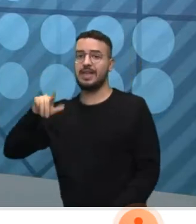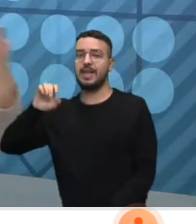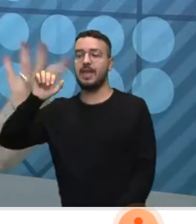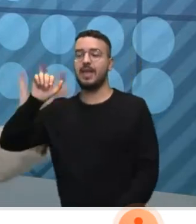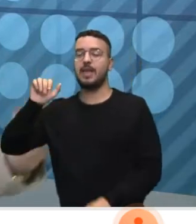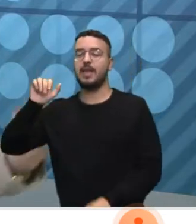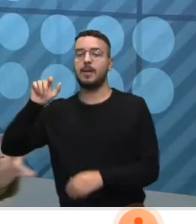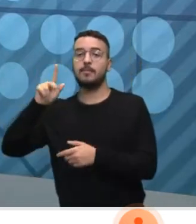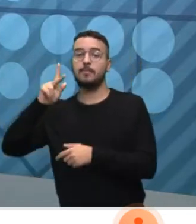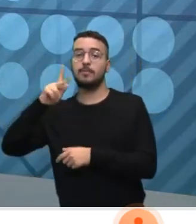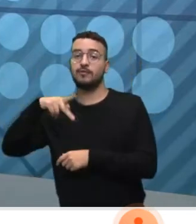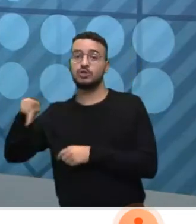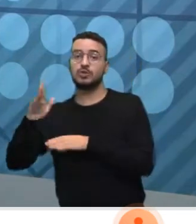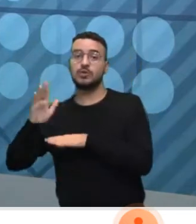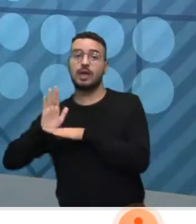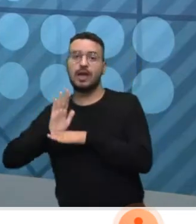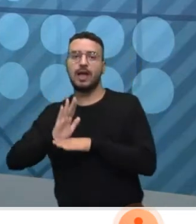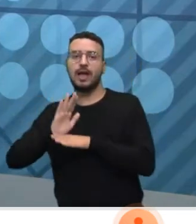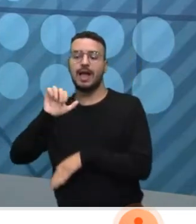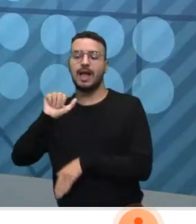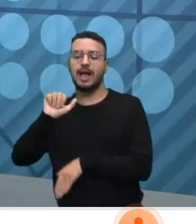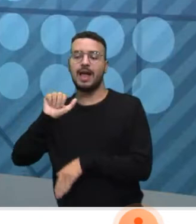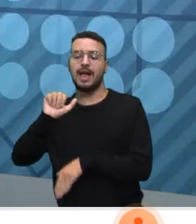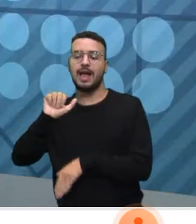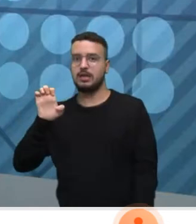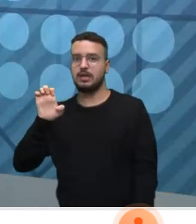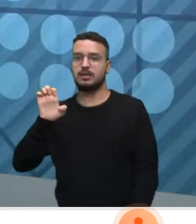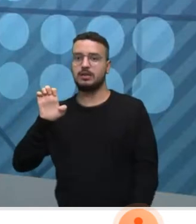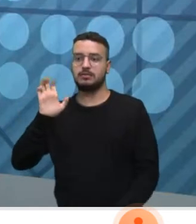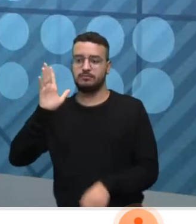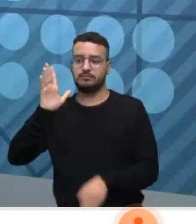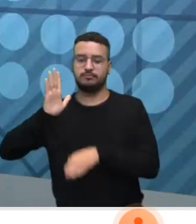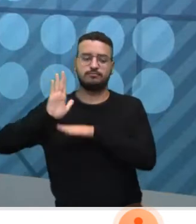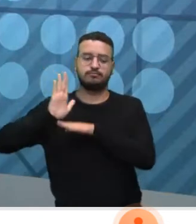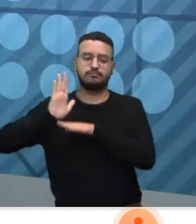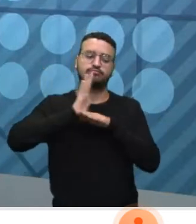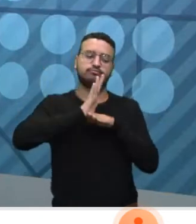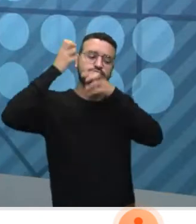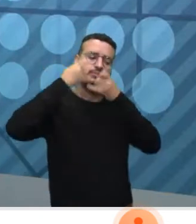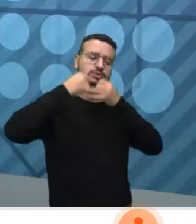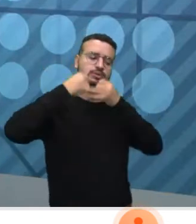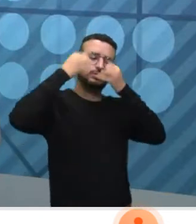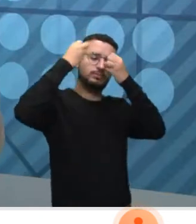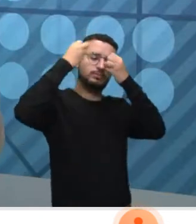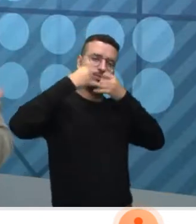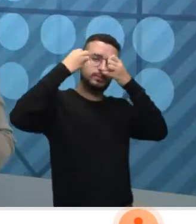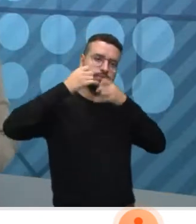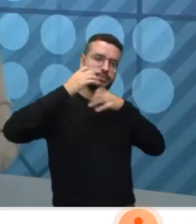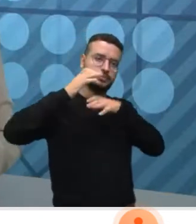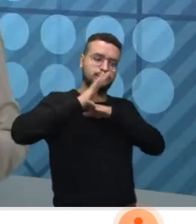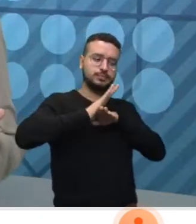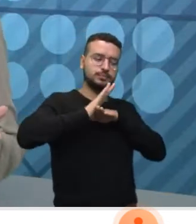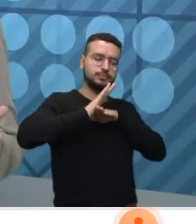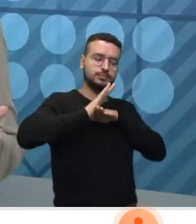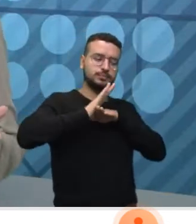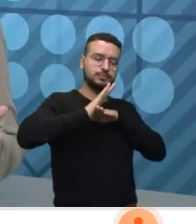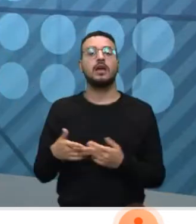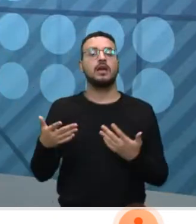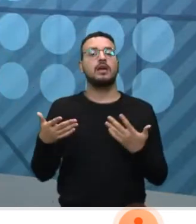que ela vai tentar se comunicar com a sua aluna. Essa é a nossa situação. Nós estamos com o nosso chat aberto,